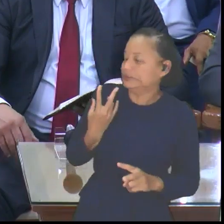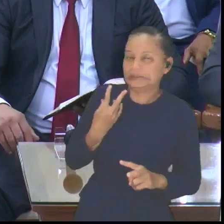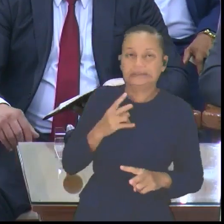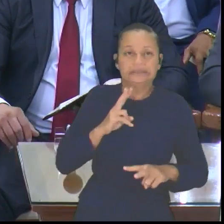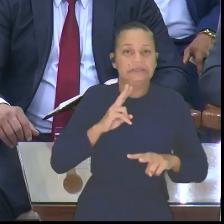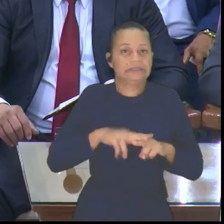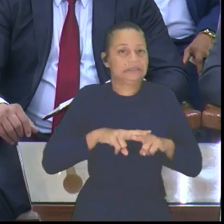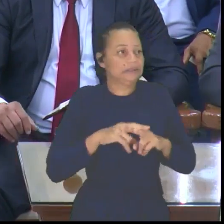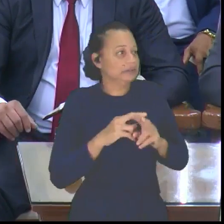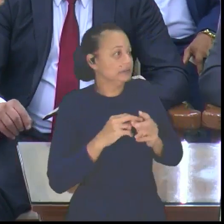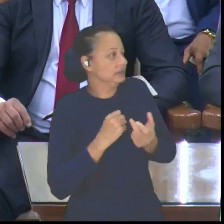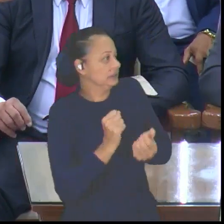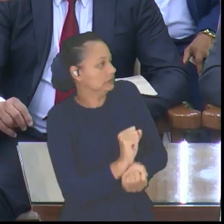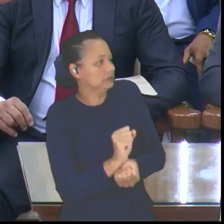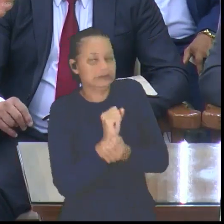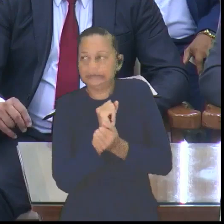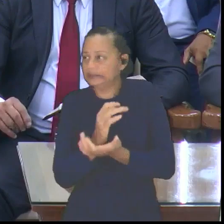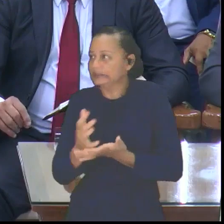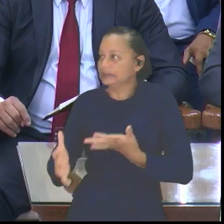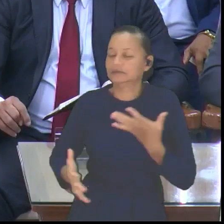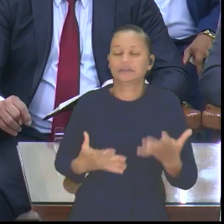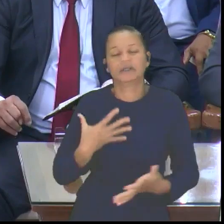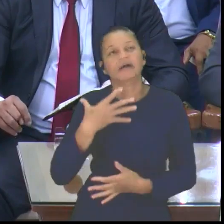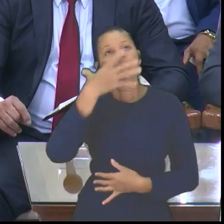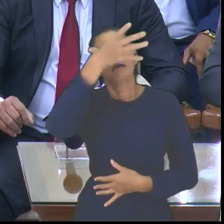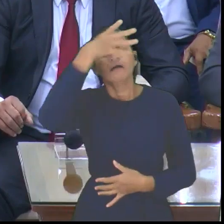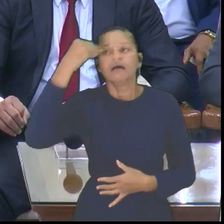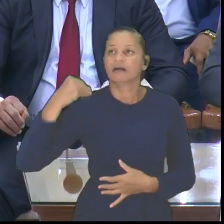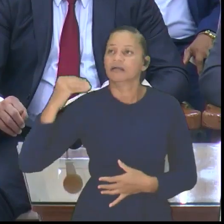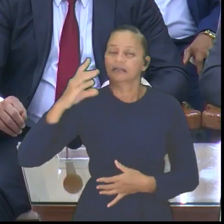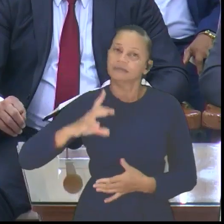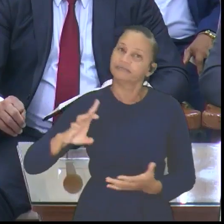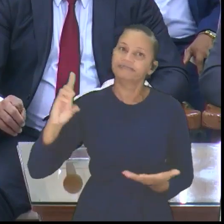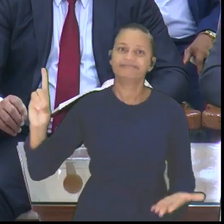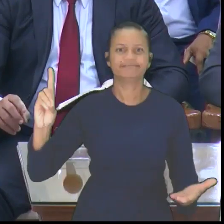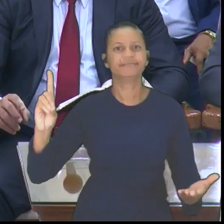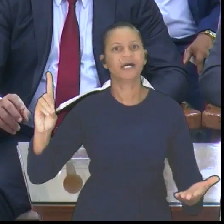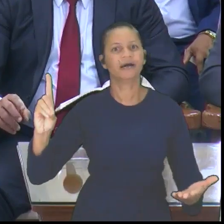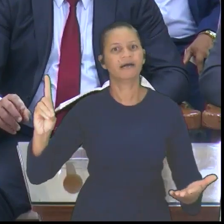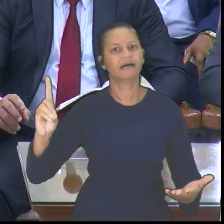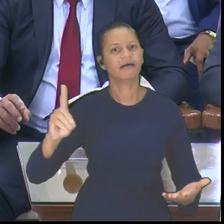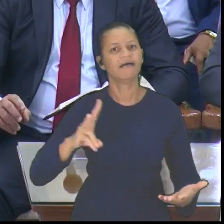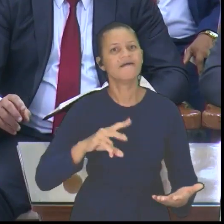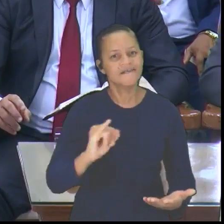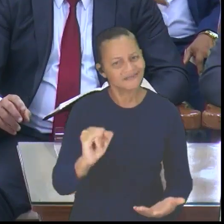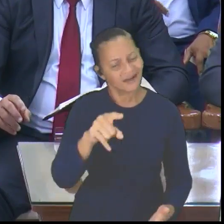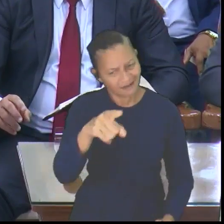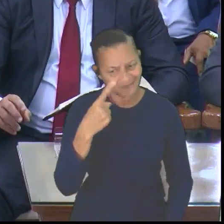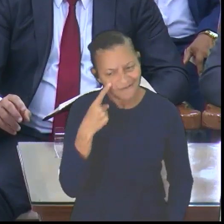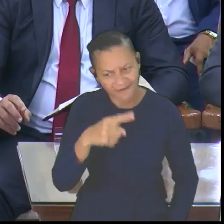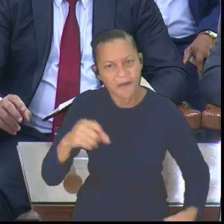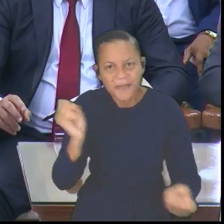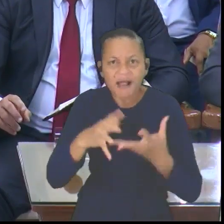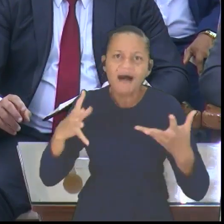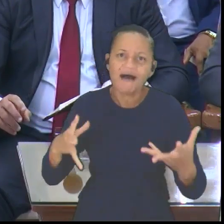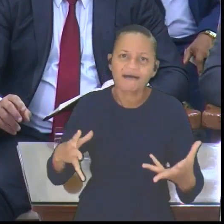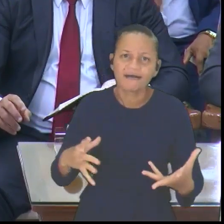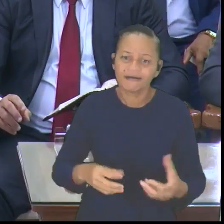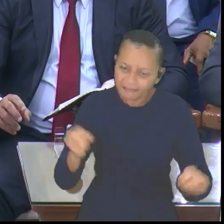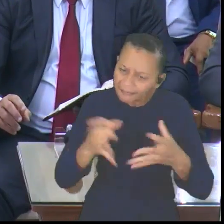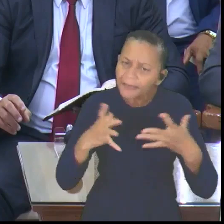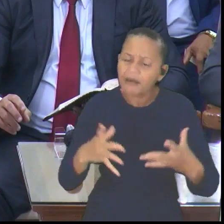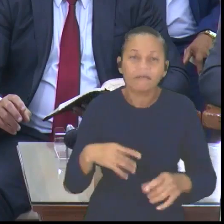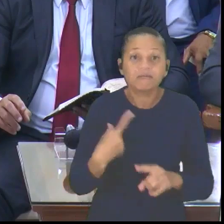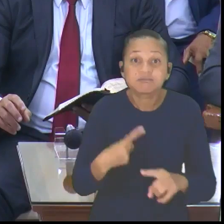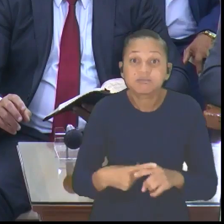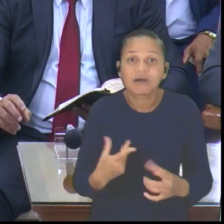saída, nós esquecemos que temos um Deus que vai fazer já já o que você vai ver aí.